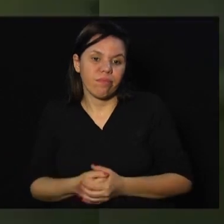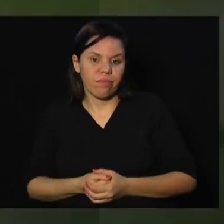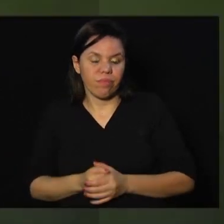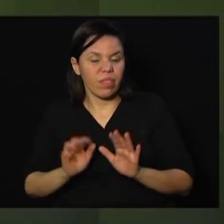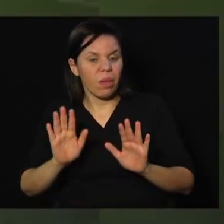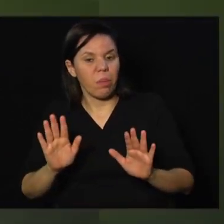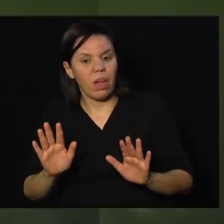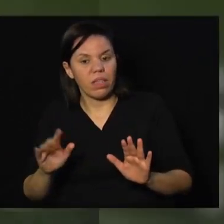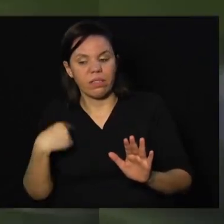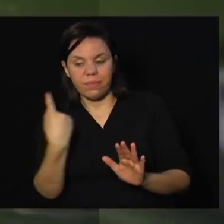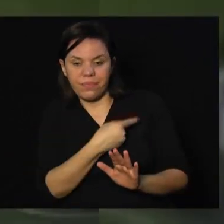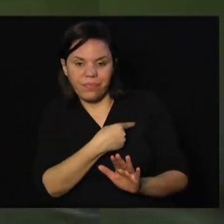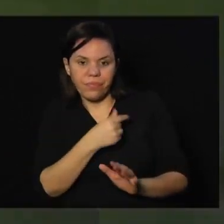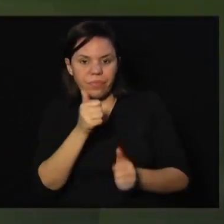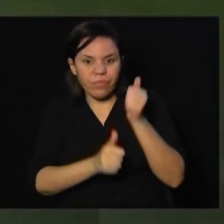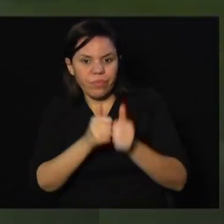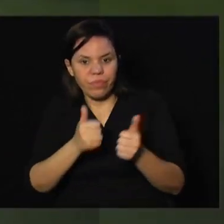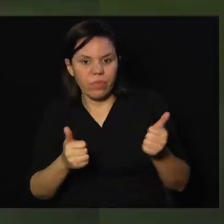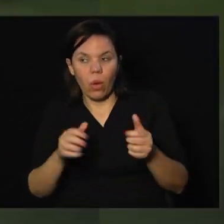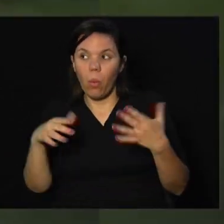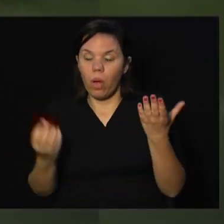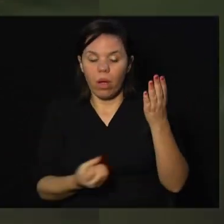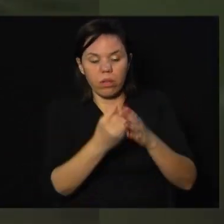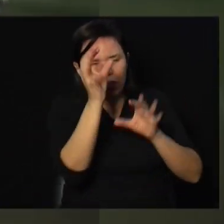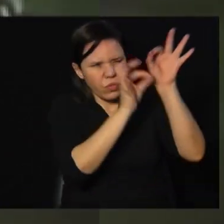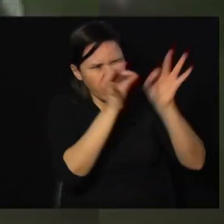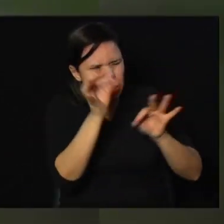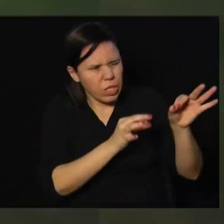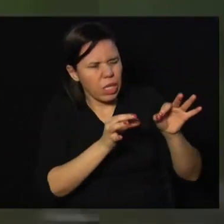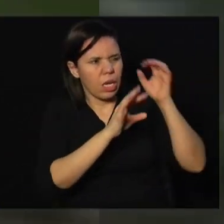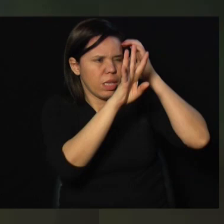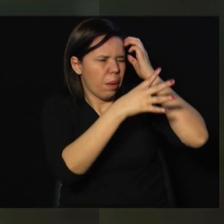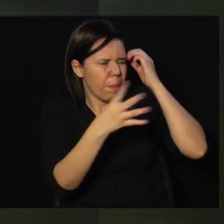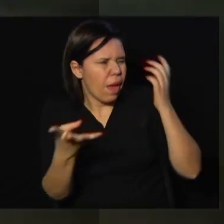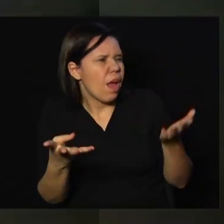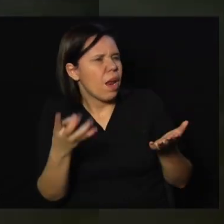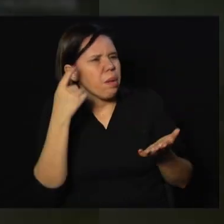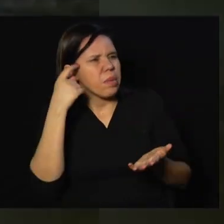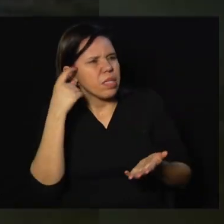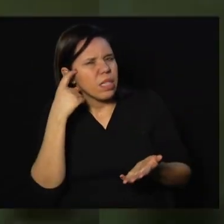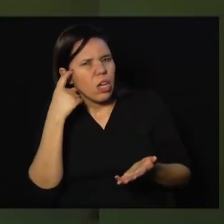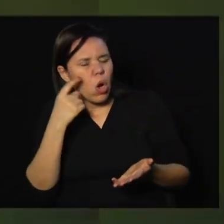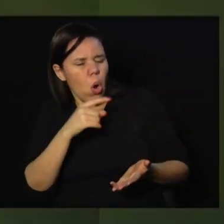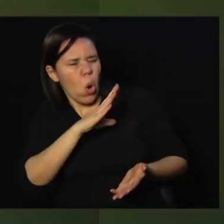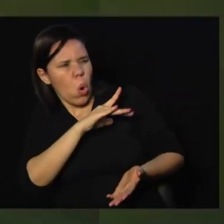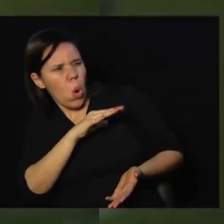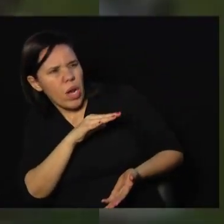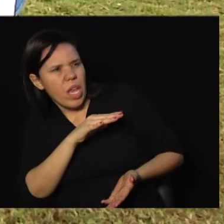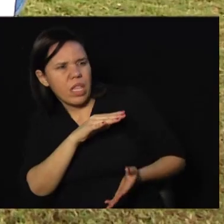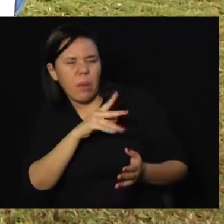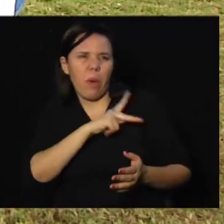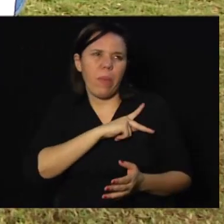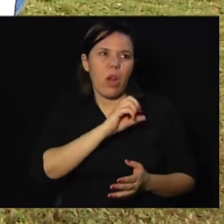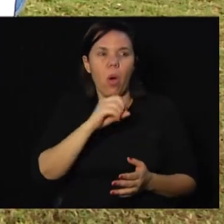a gente jogar, quando fizeram a tabela, eu creio que eles fizeram a tabela pensando que seria a final Corinthians e Palmeiras, Corinthians e São Paulo, ou